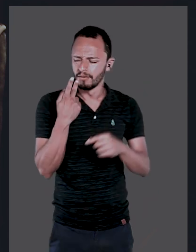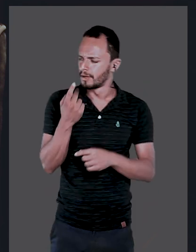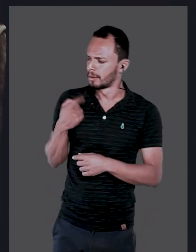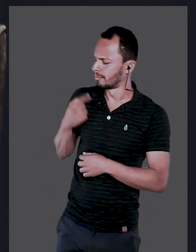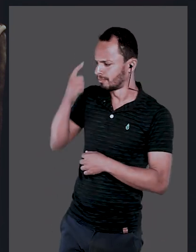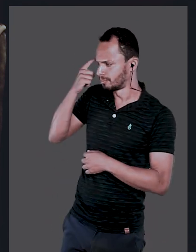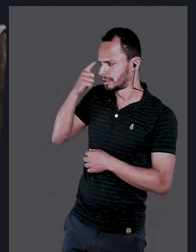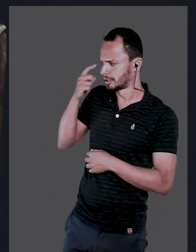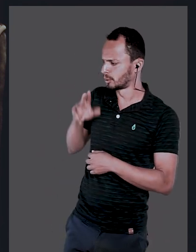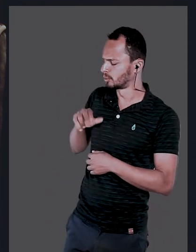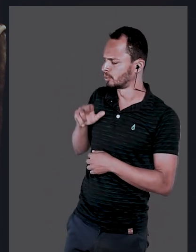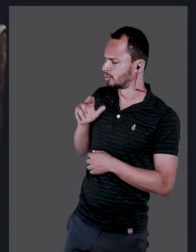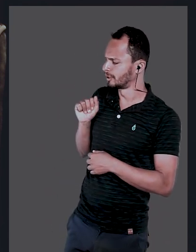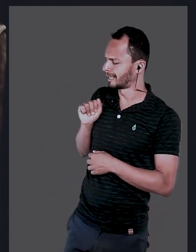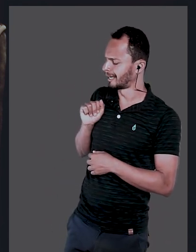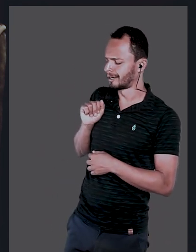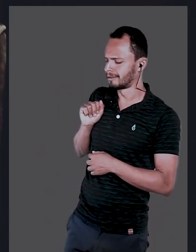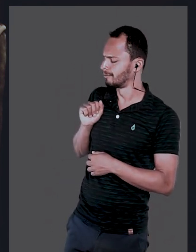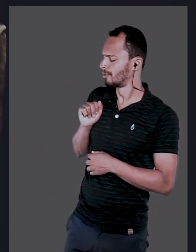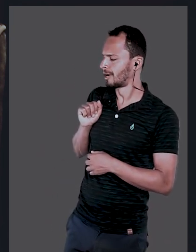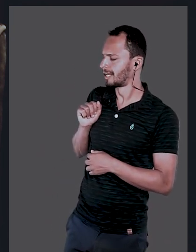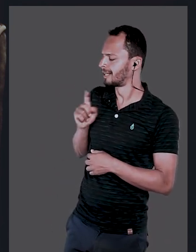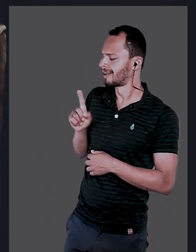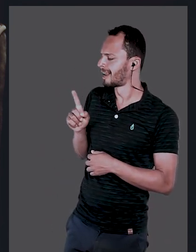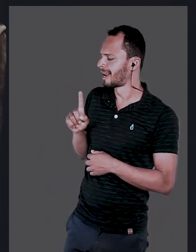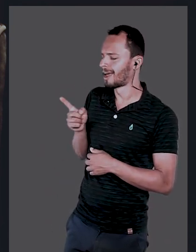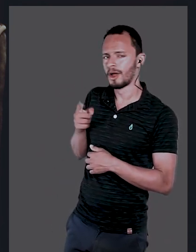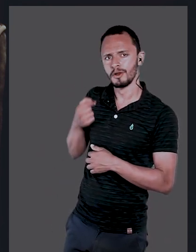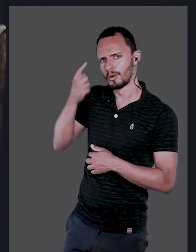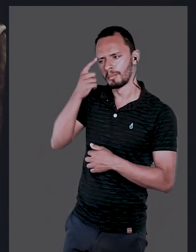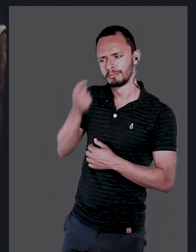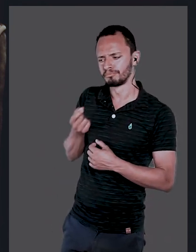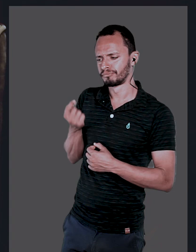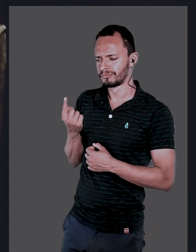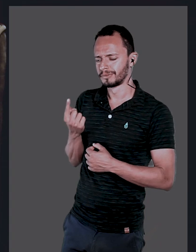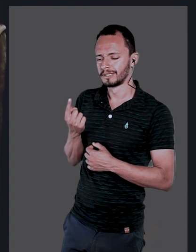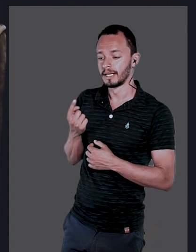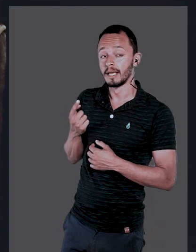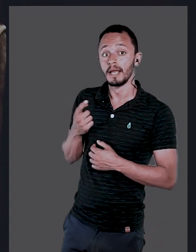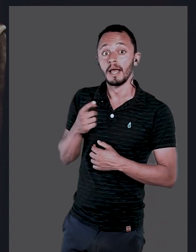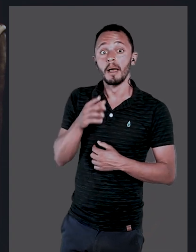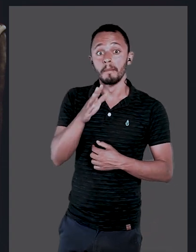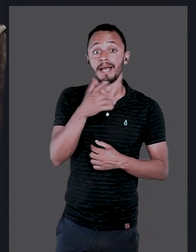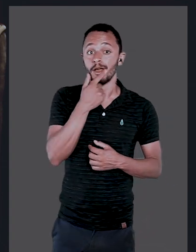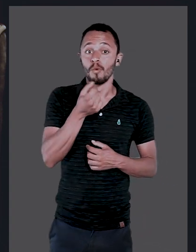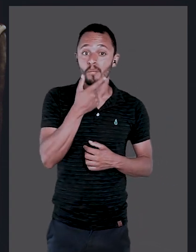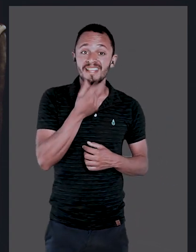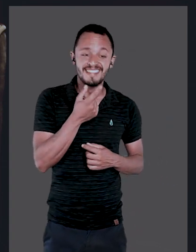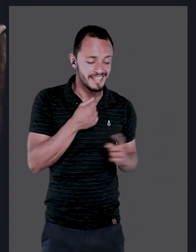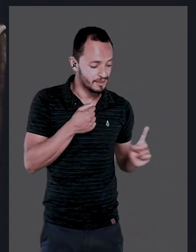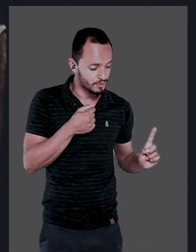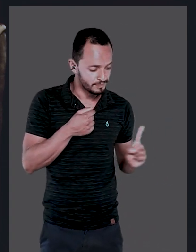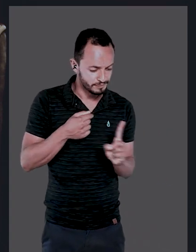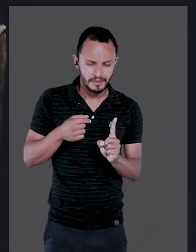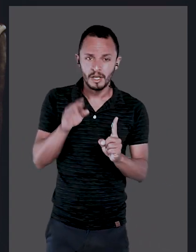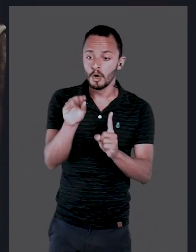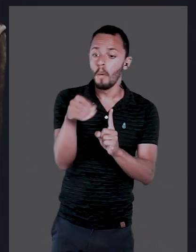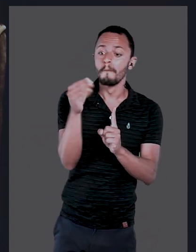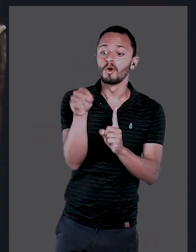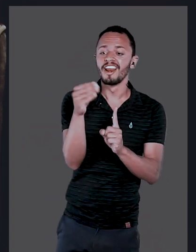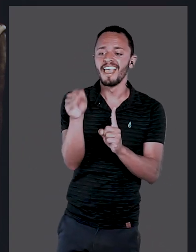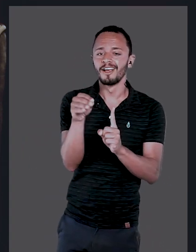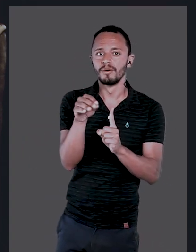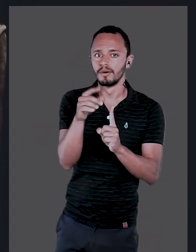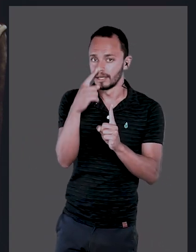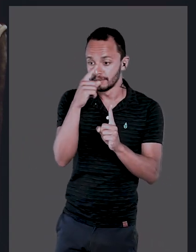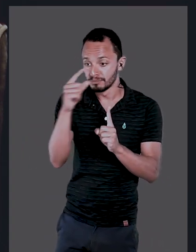boneco grande com uns botões fazendo de olho e sorriso para casa. Eu nunca pensei assim. Pois o Camilo é